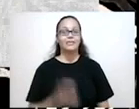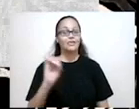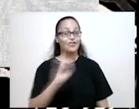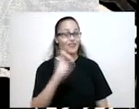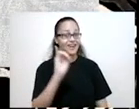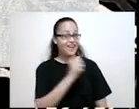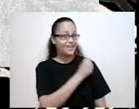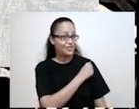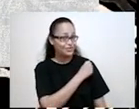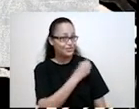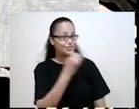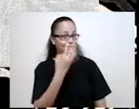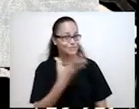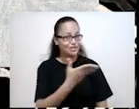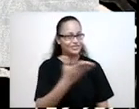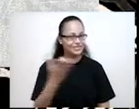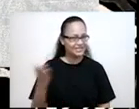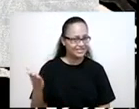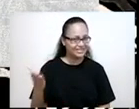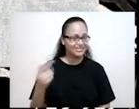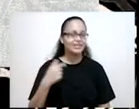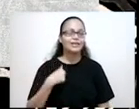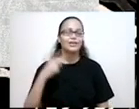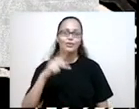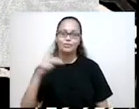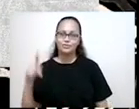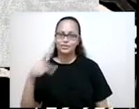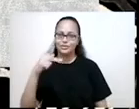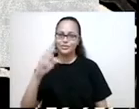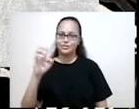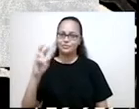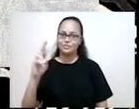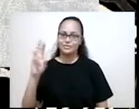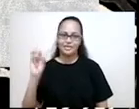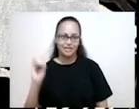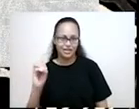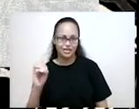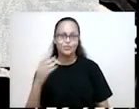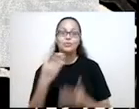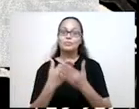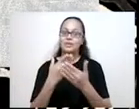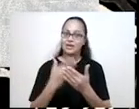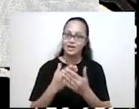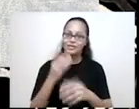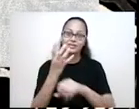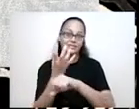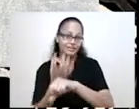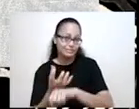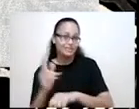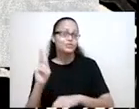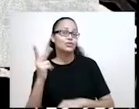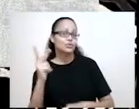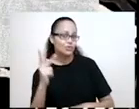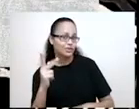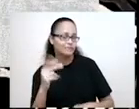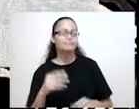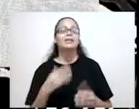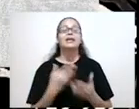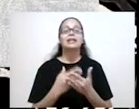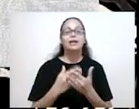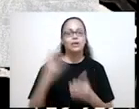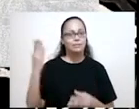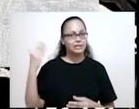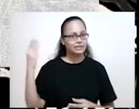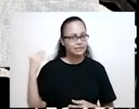Olá pessoal, tudo bem com vocês? Eu sou o professor Pedro e hoje teremos mais uma aula de História. Na aula passada,